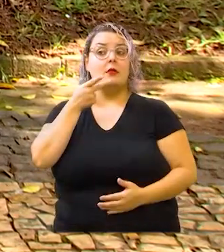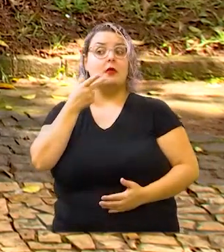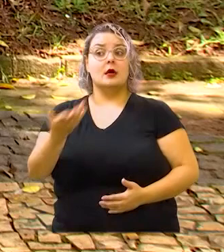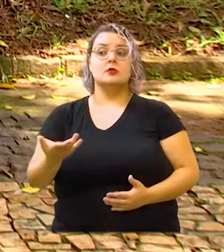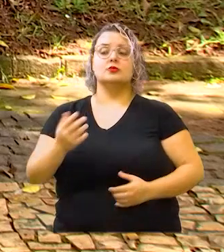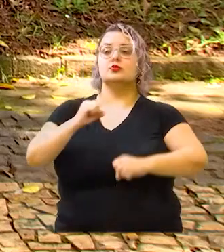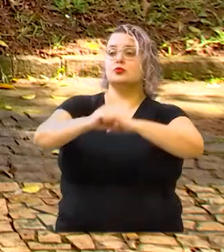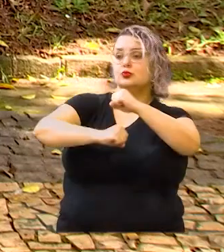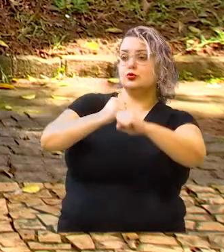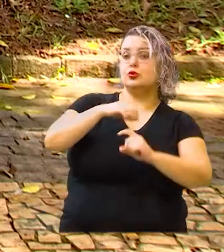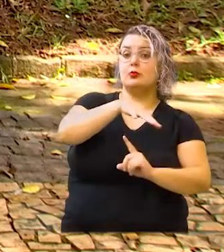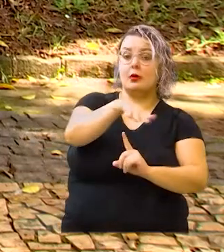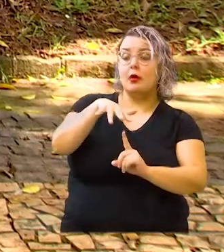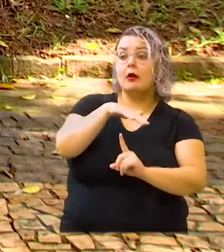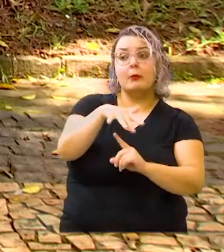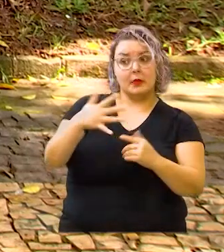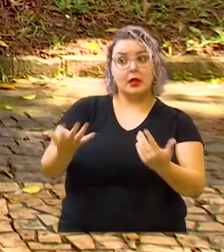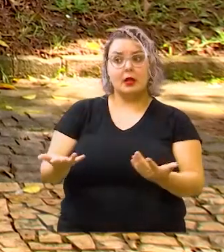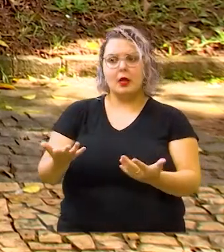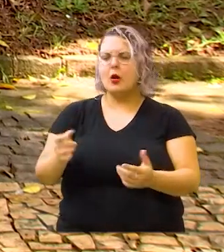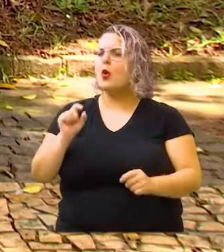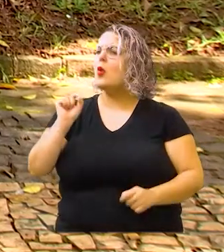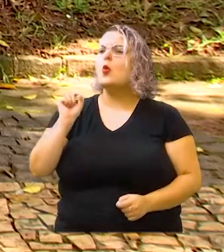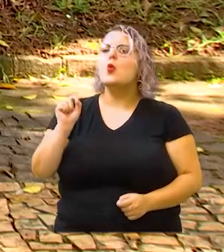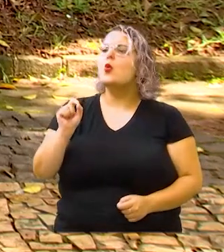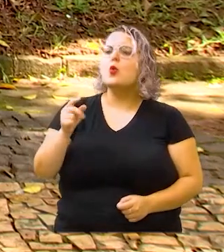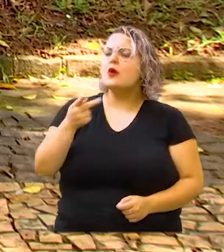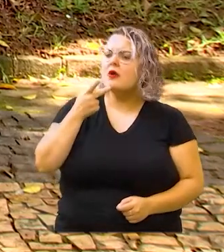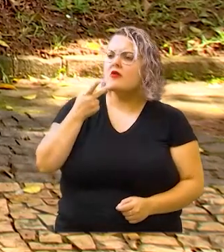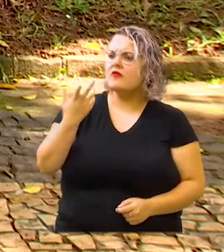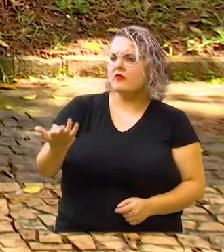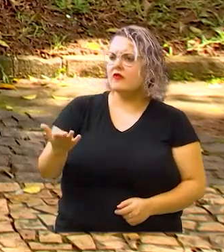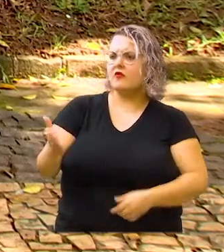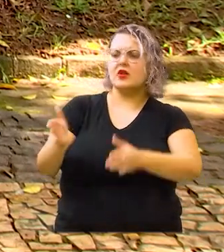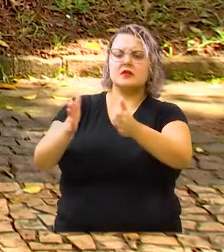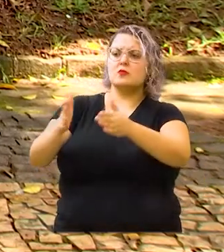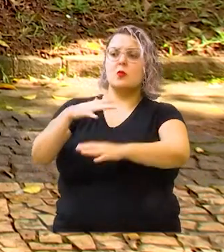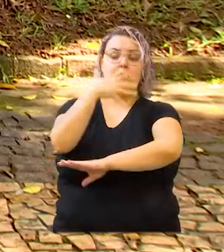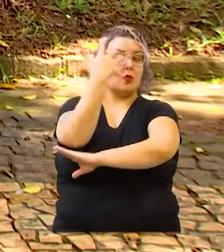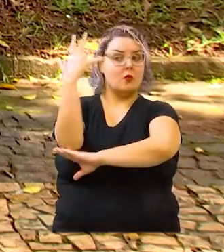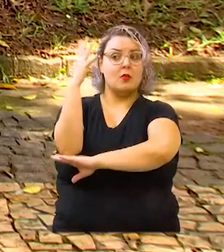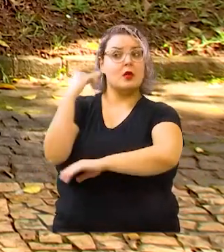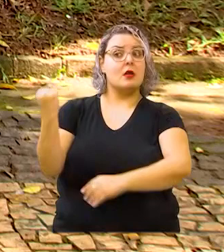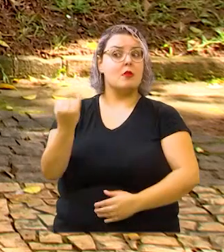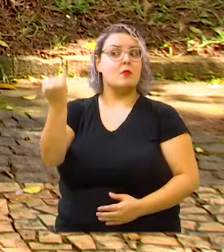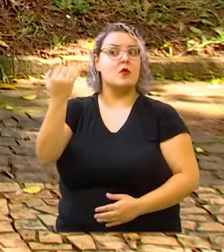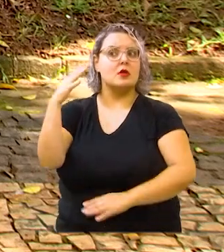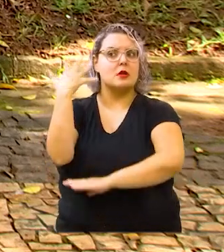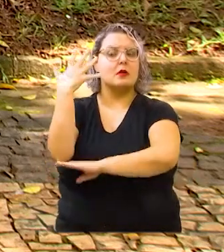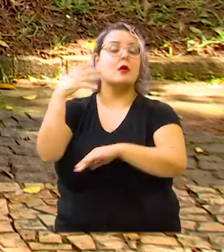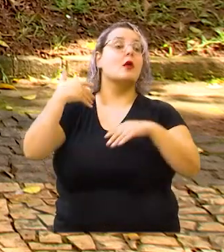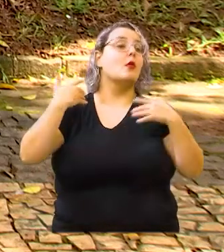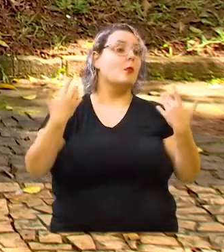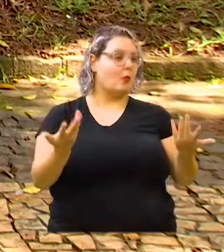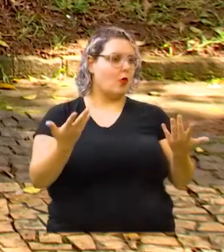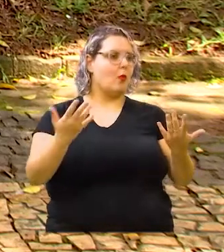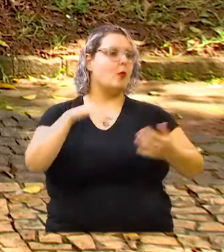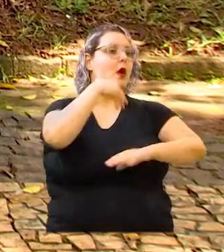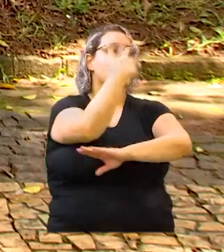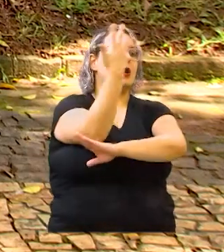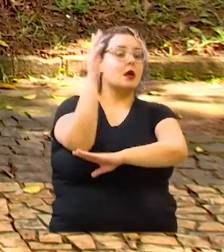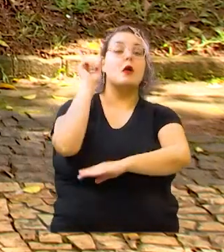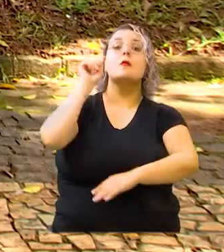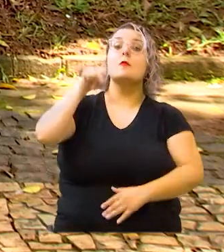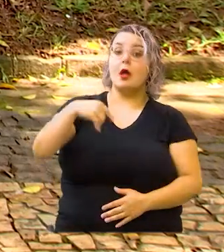que eu fiz aqui no quadro Giro Ambiental, o que falar sobre essa situação das árvores, a importância das árvores? Bom, as árvores